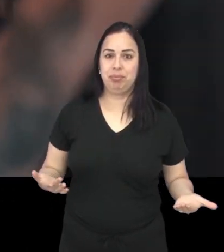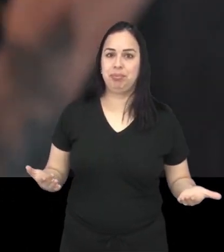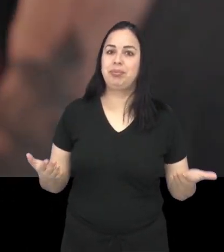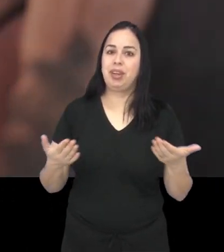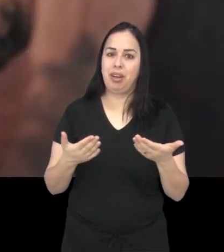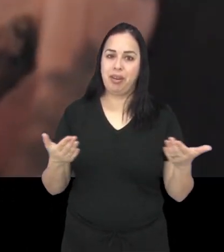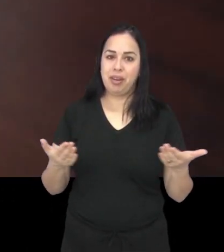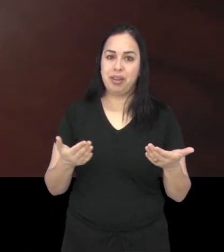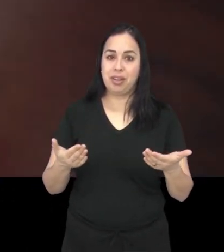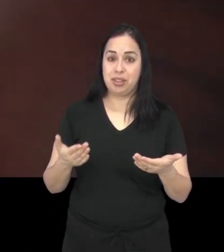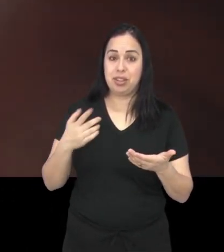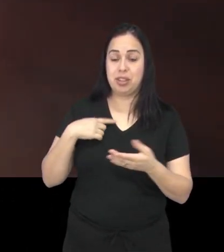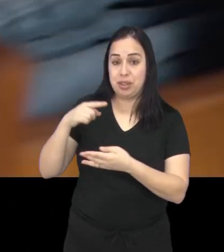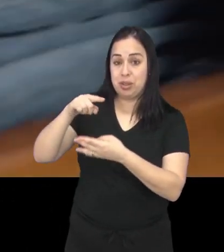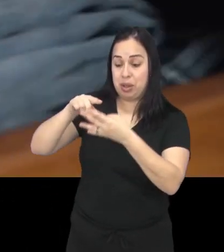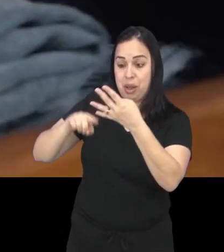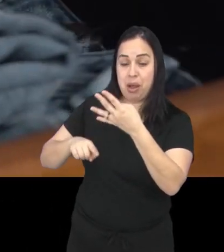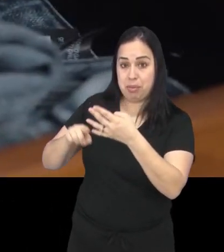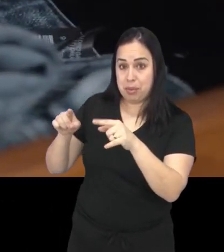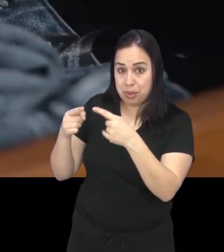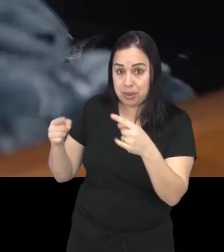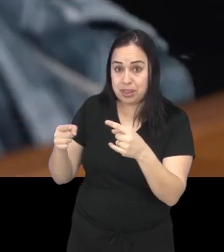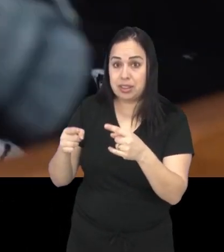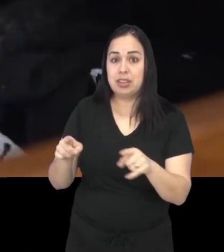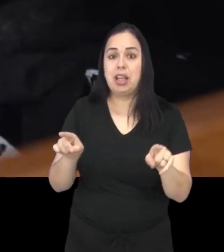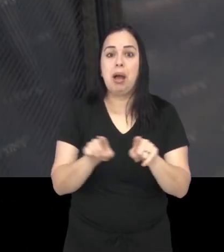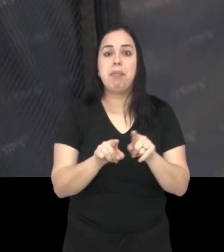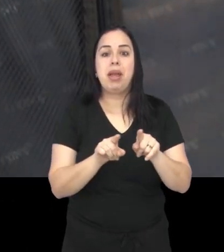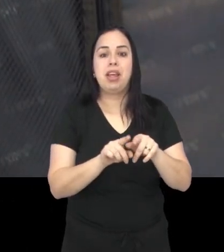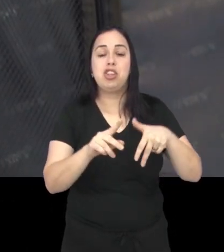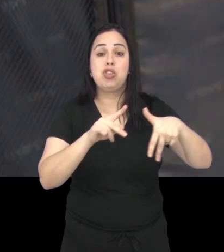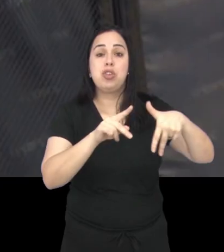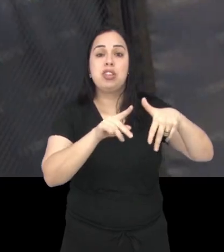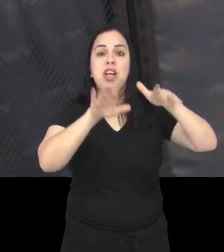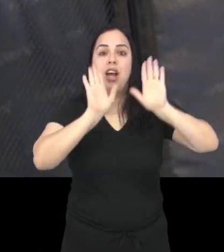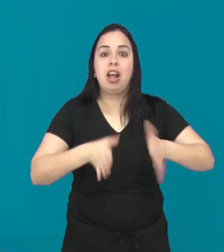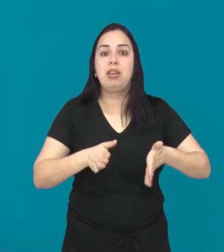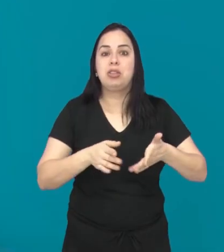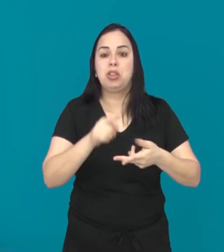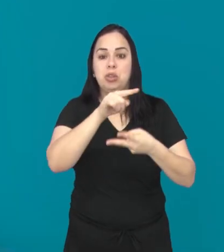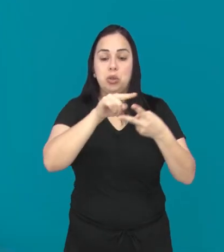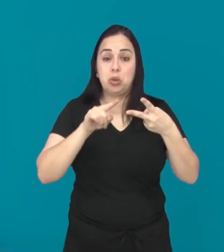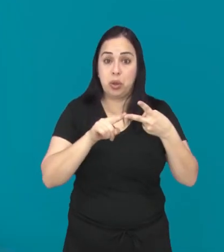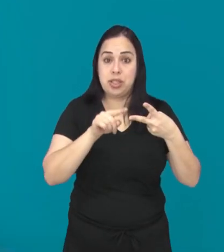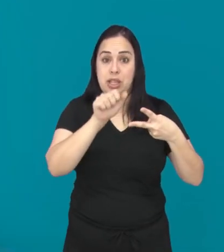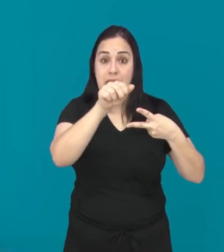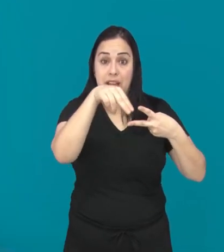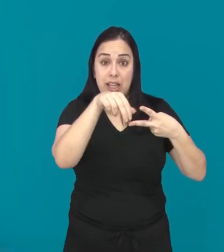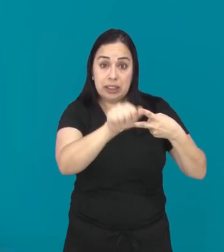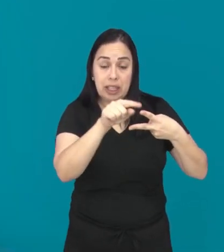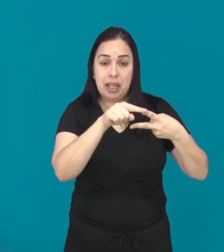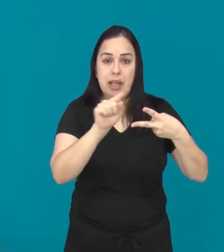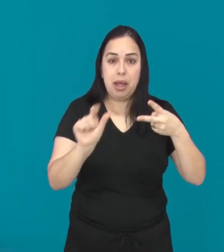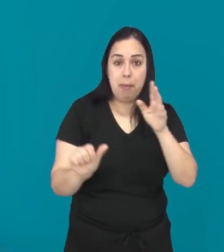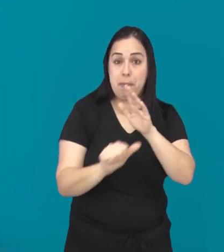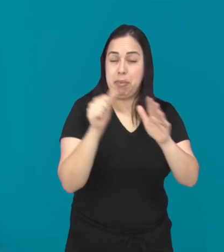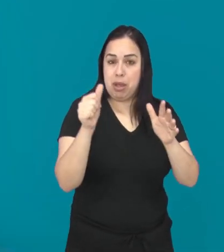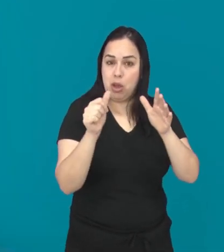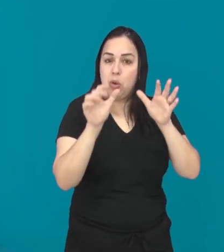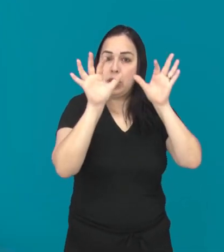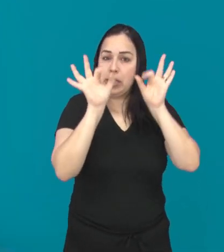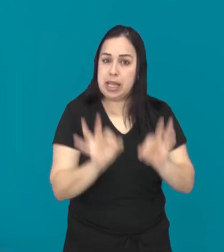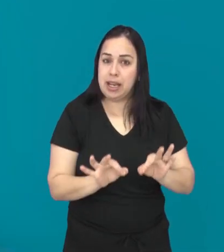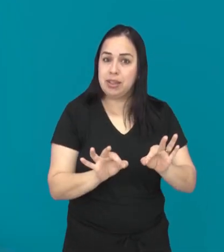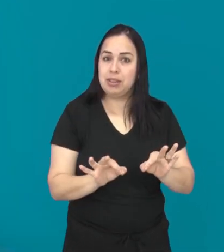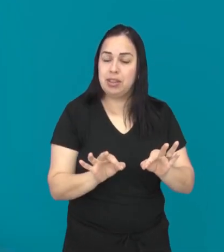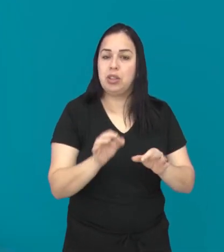Hoje, além do EP Do Quarto Pro Mundo, a joseense já lançou mais 2 trabalhos. Ana é o primeiro álbum da cantora,